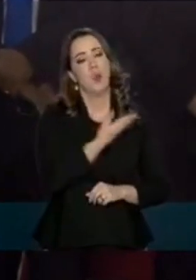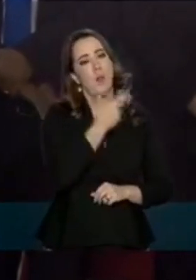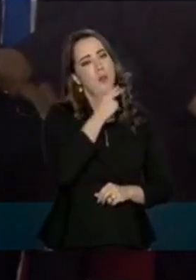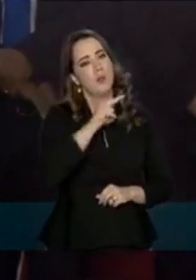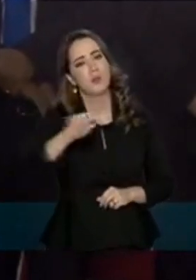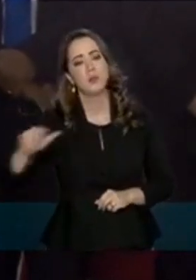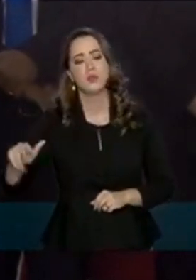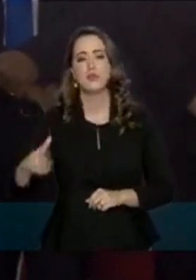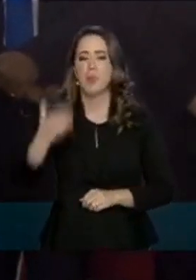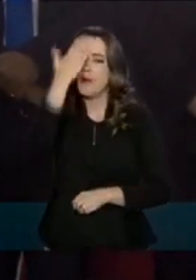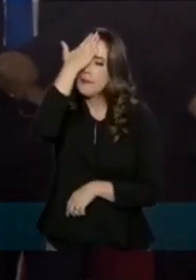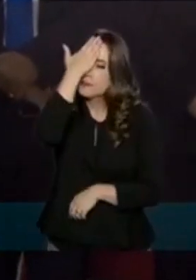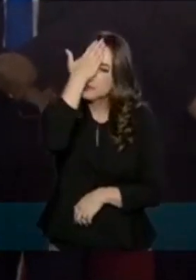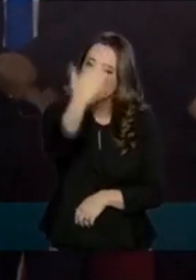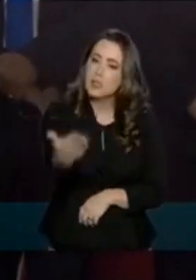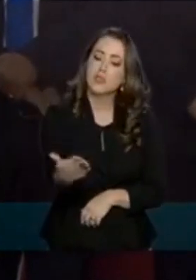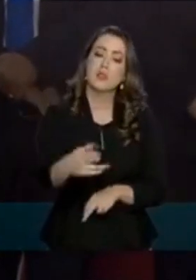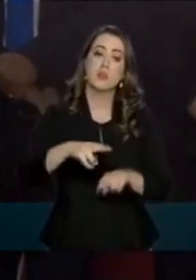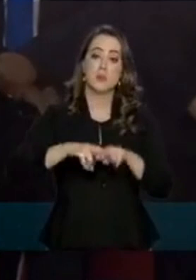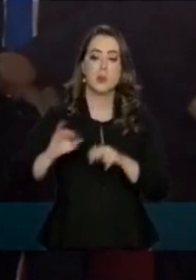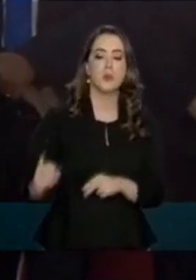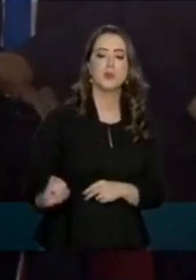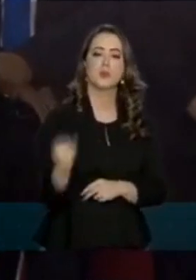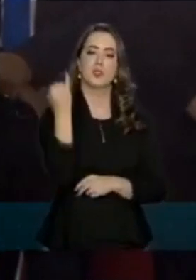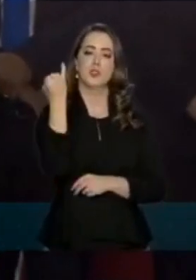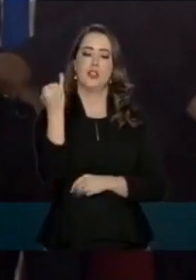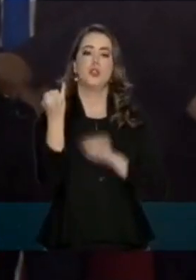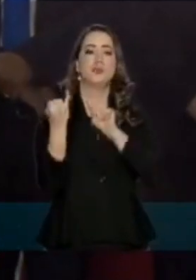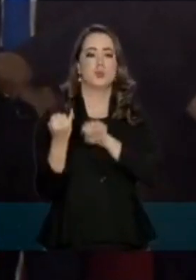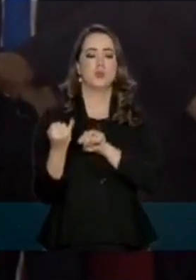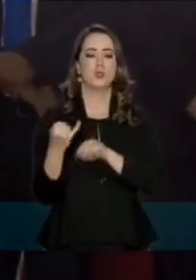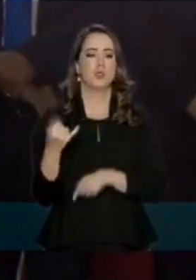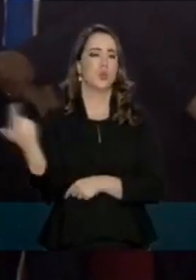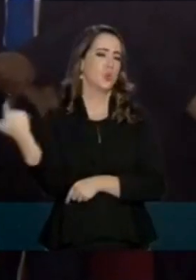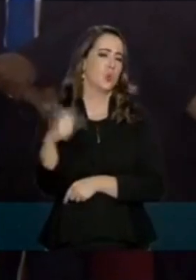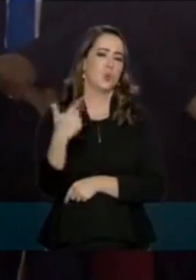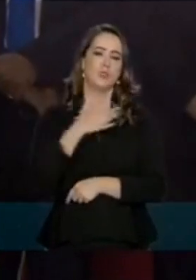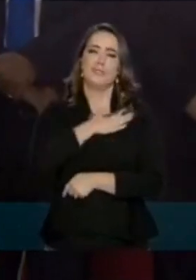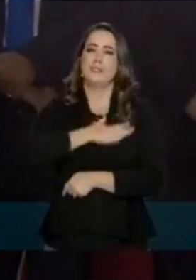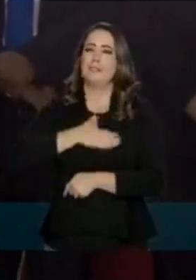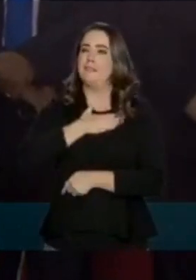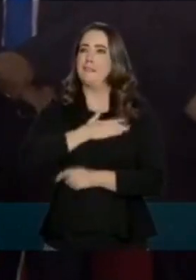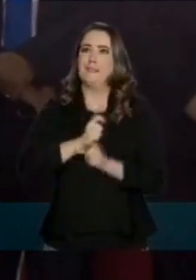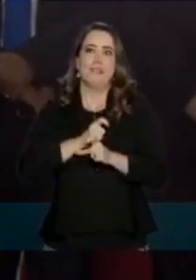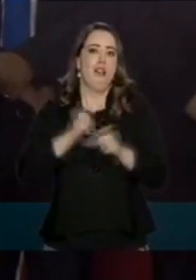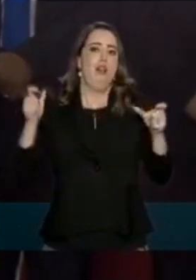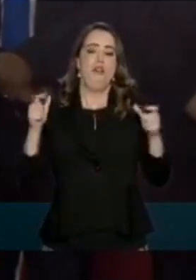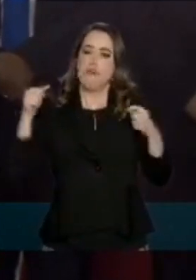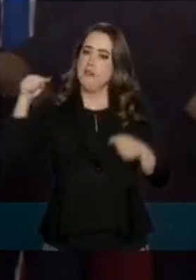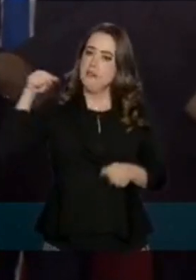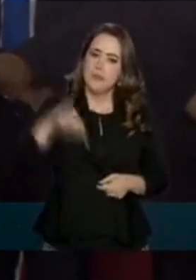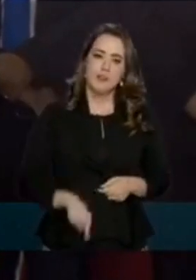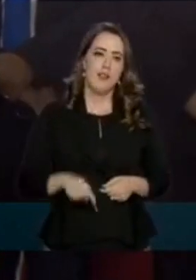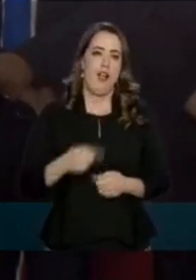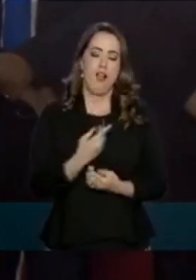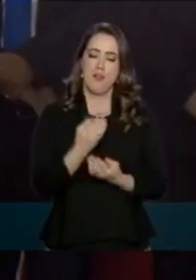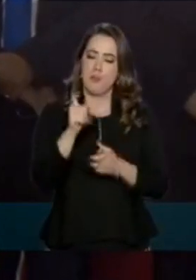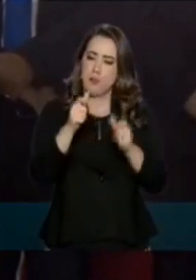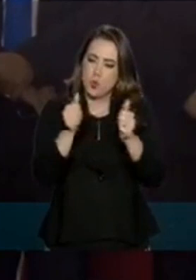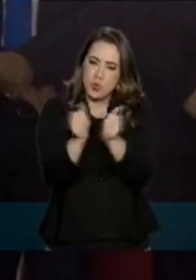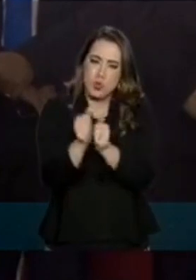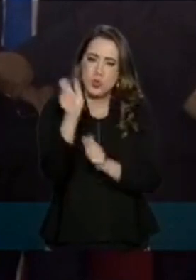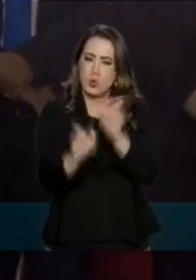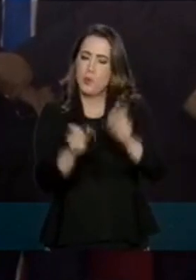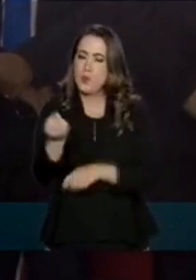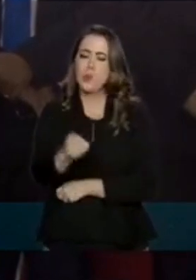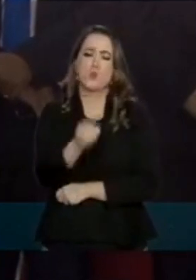irmãos, meu muito obrigado pela oportunidade. Não há prazer maior do que estar entre pessoas de bem